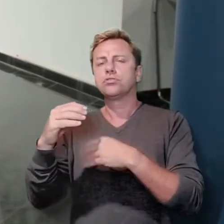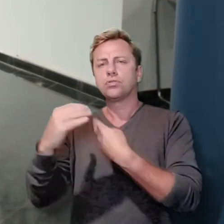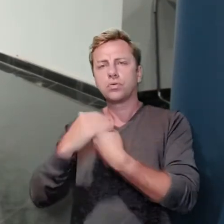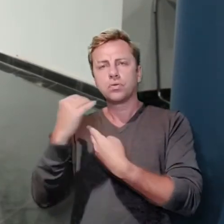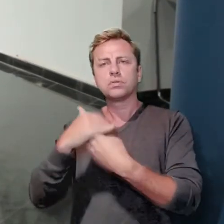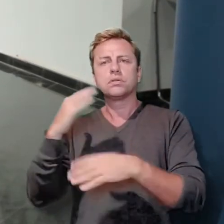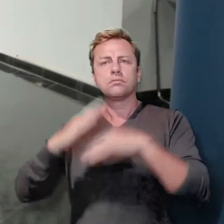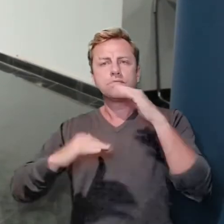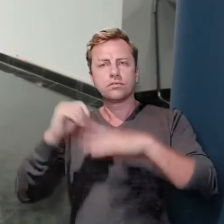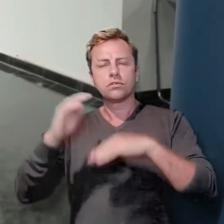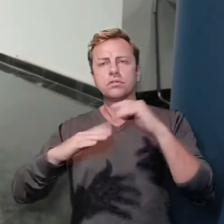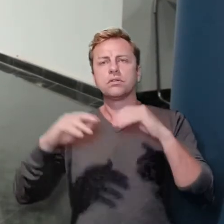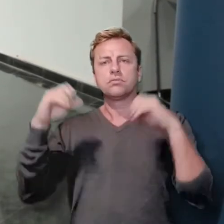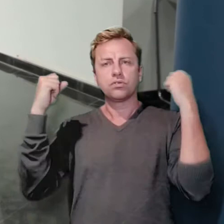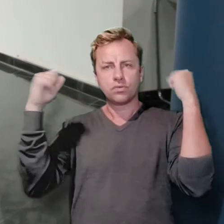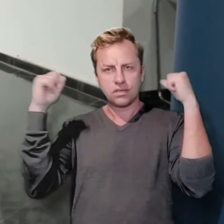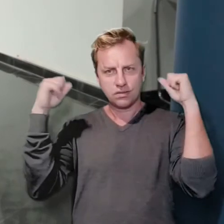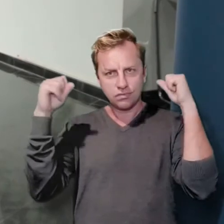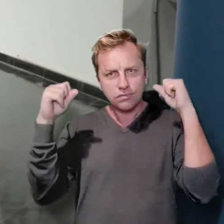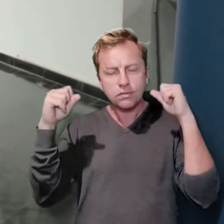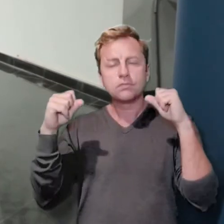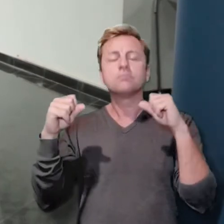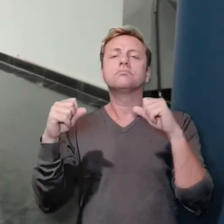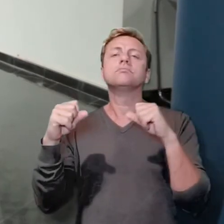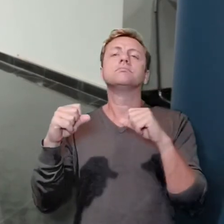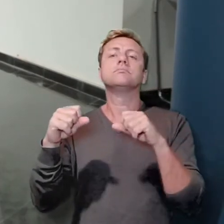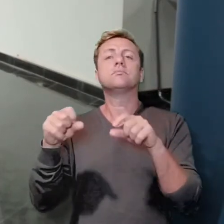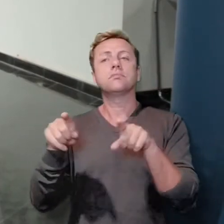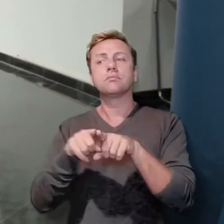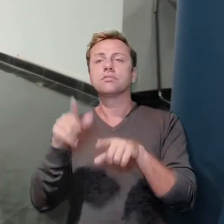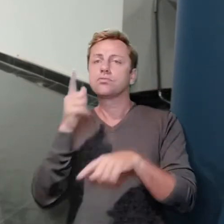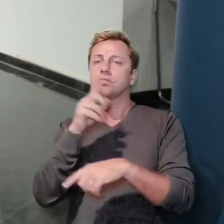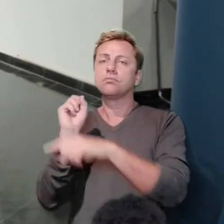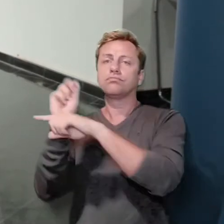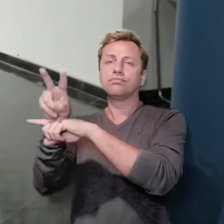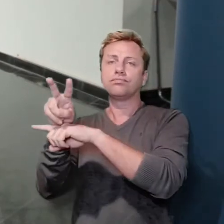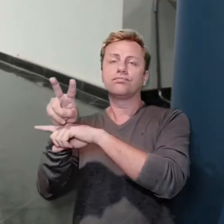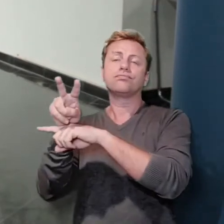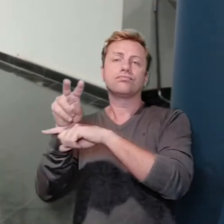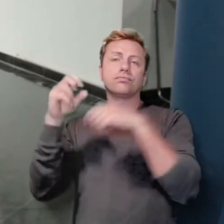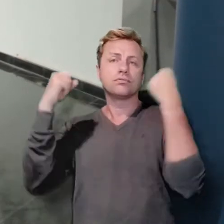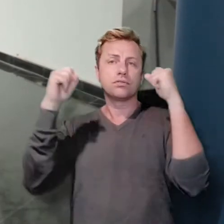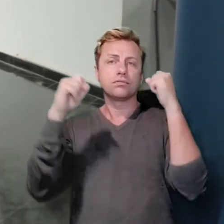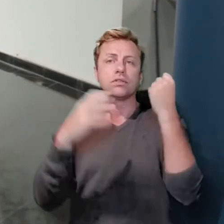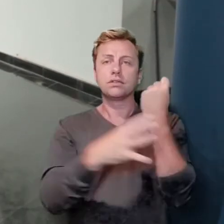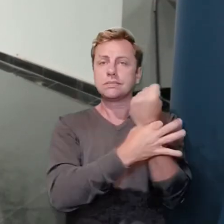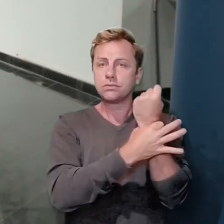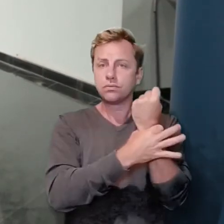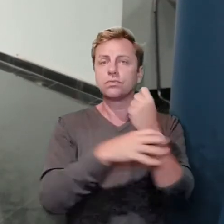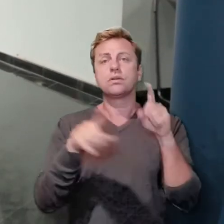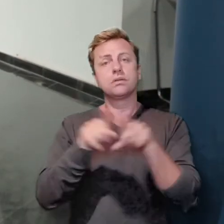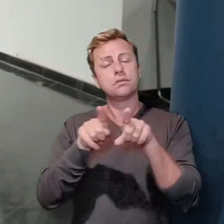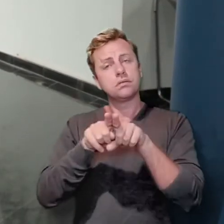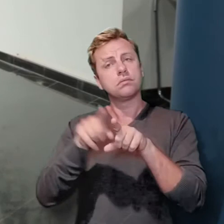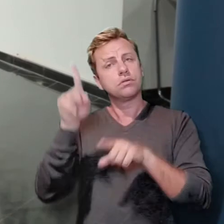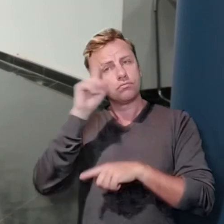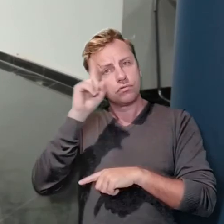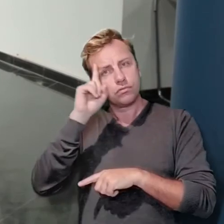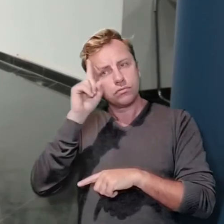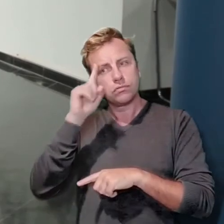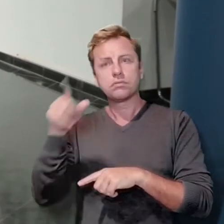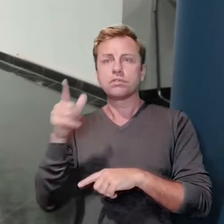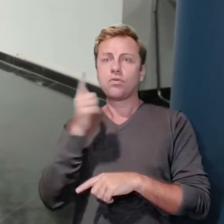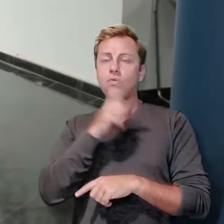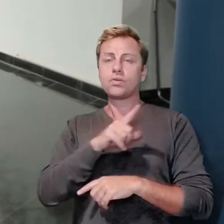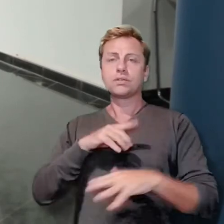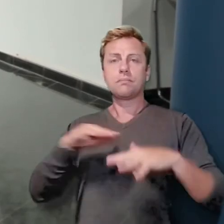de profissionais da educação física, para que você possa fazer uma atividade com segurança que seja regular, para que